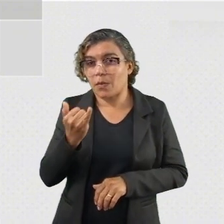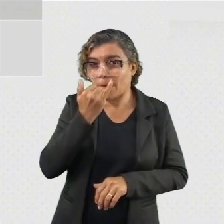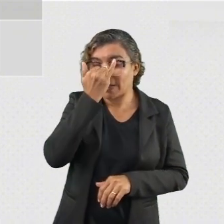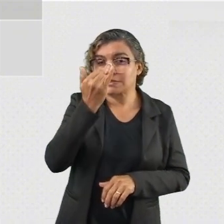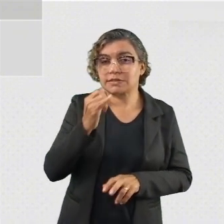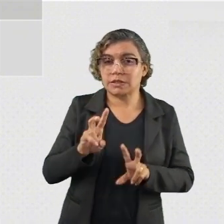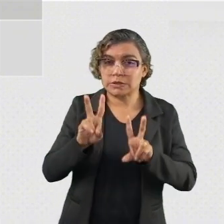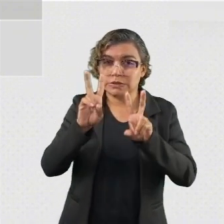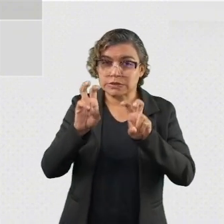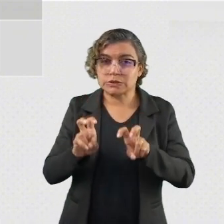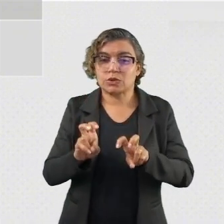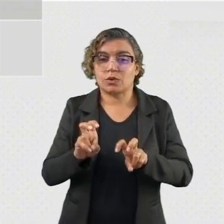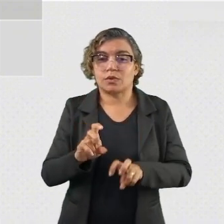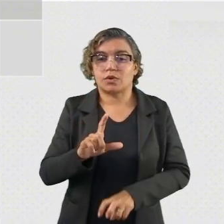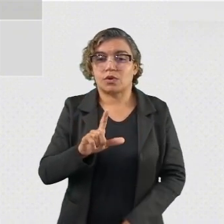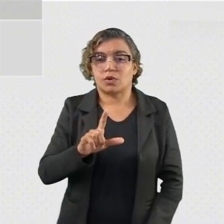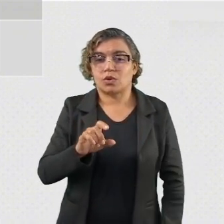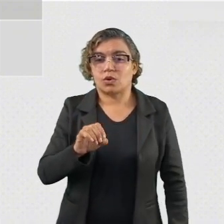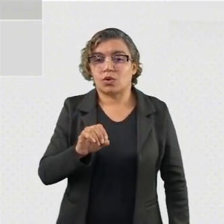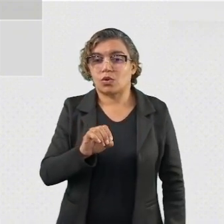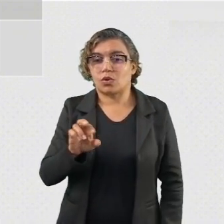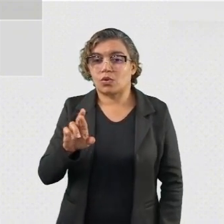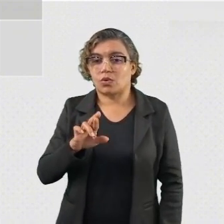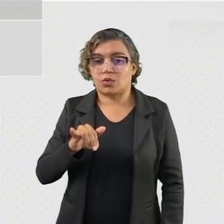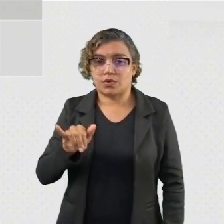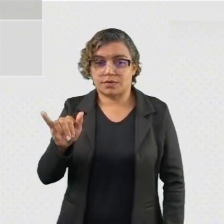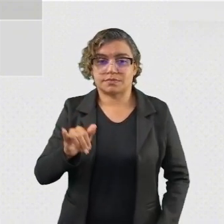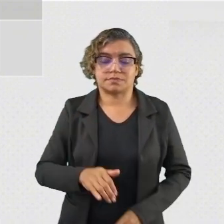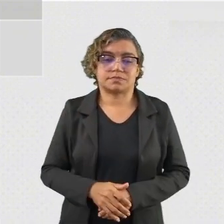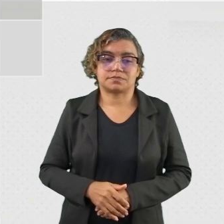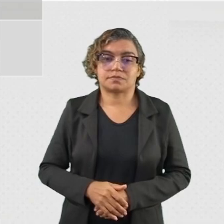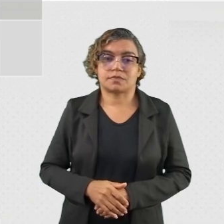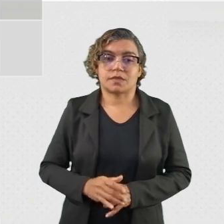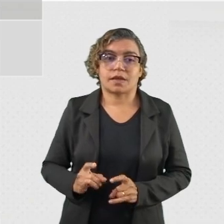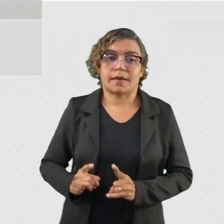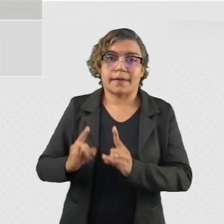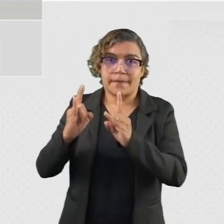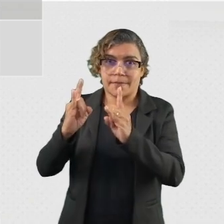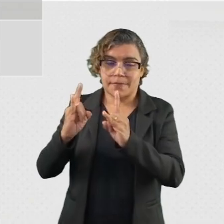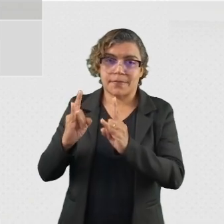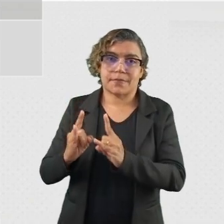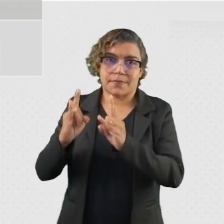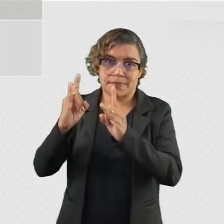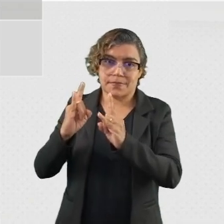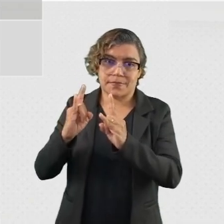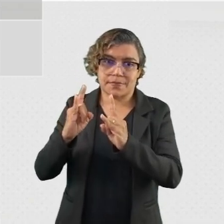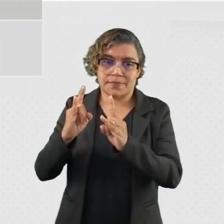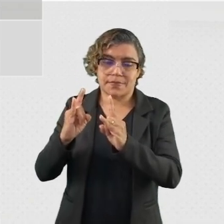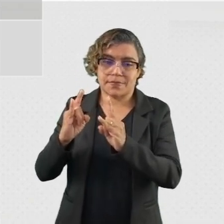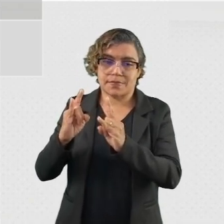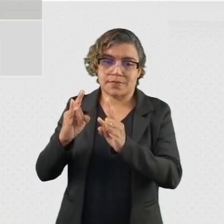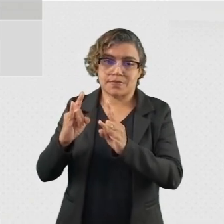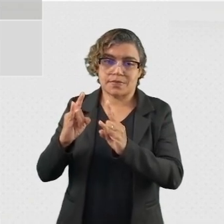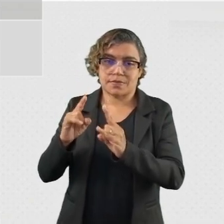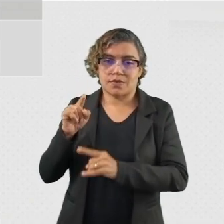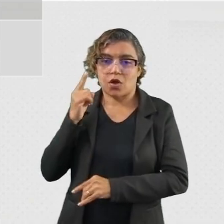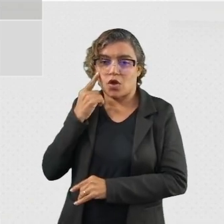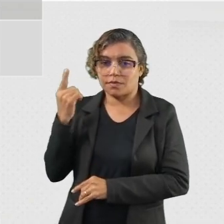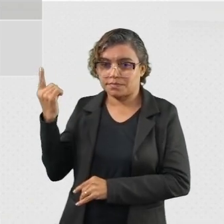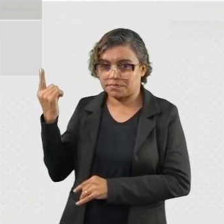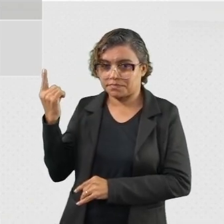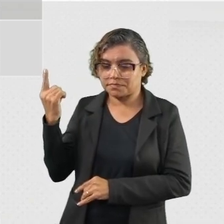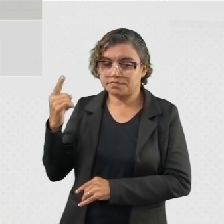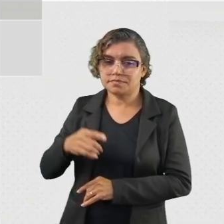palavra lorry. Apartamento. Nos Estados Unidos, apartment. No Reino Unido,